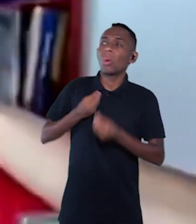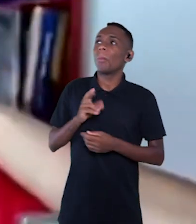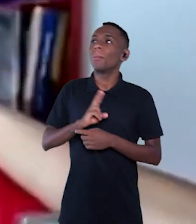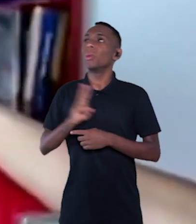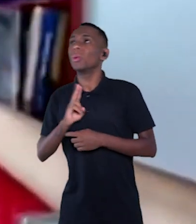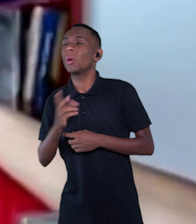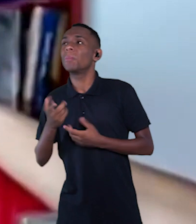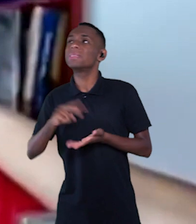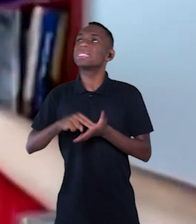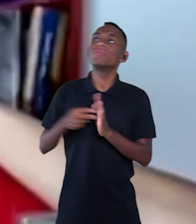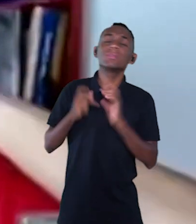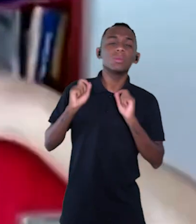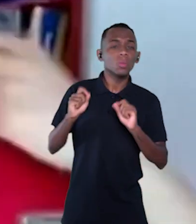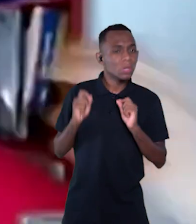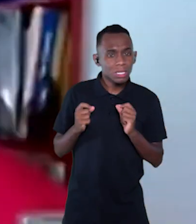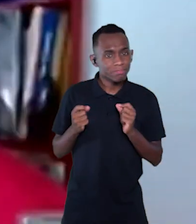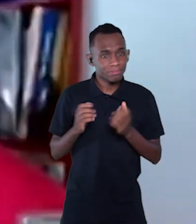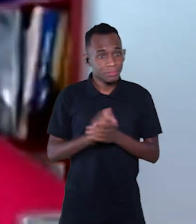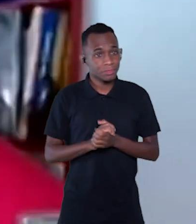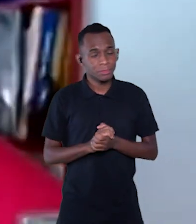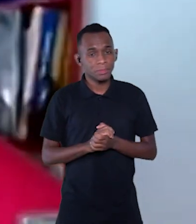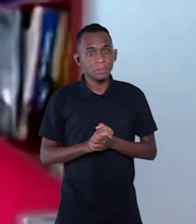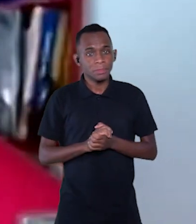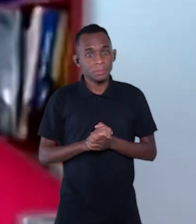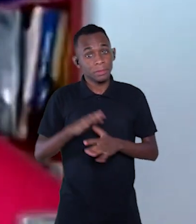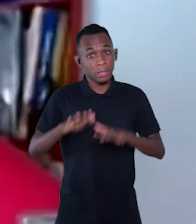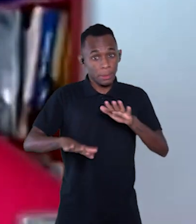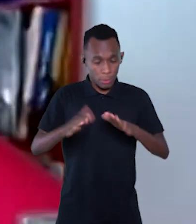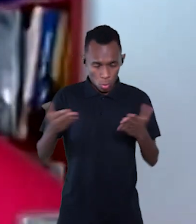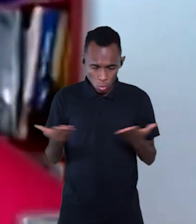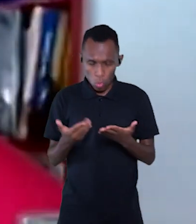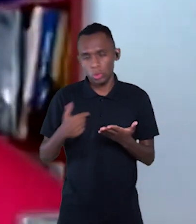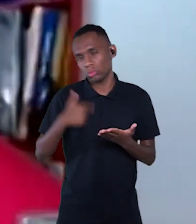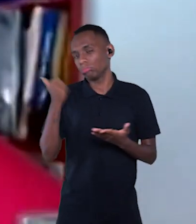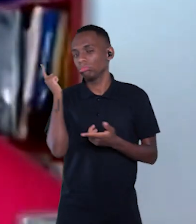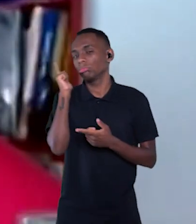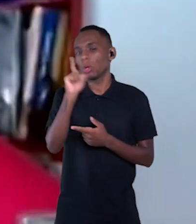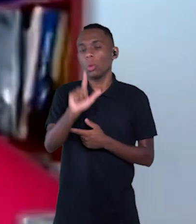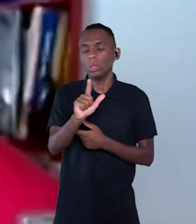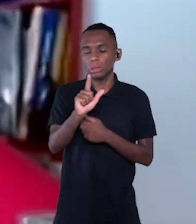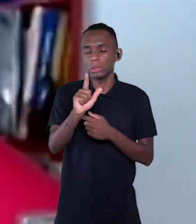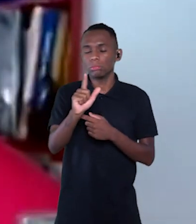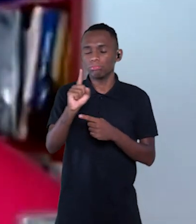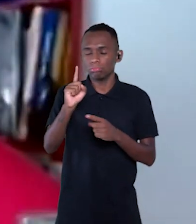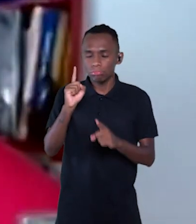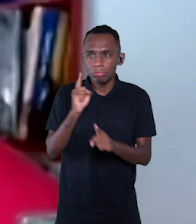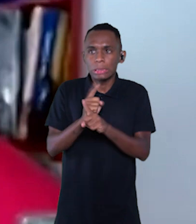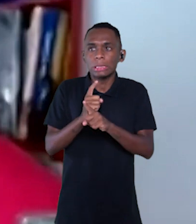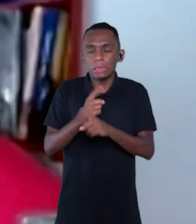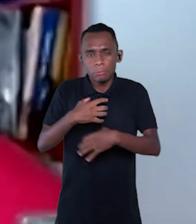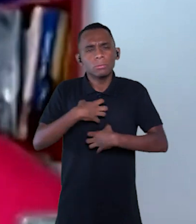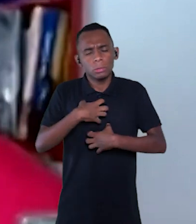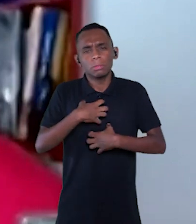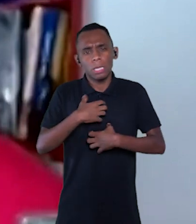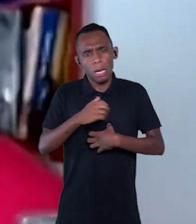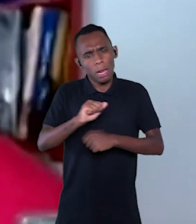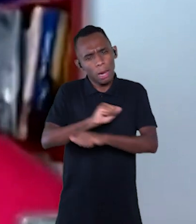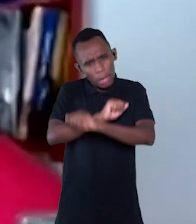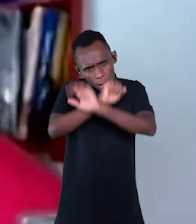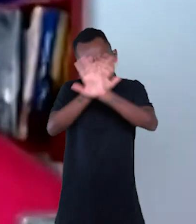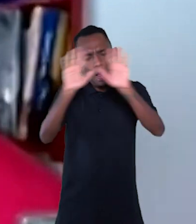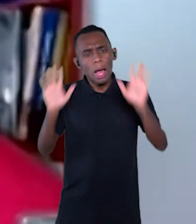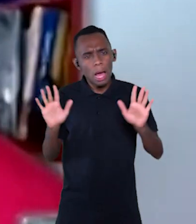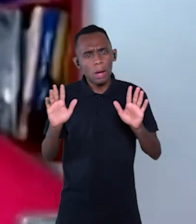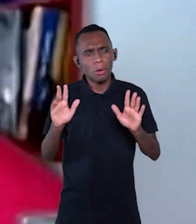sabia identificar direito o que era. Talvez eu hoje consiga identificar, assim, essa sensação de que aquilo